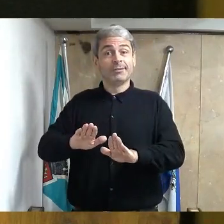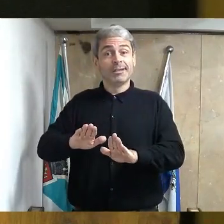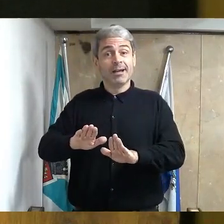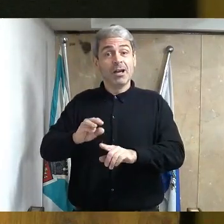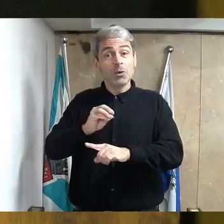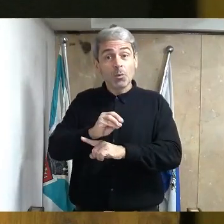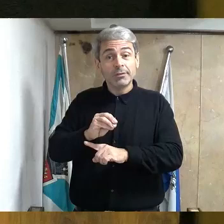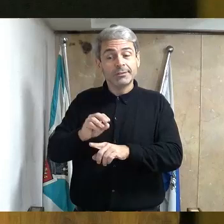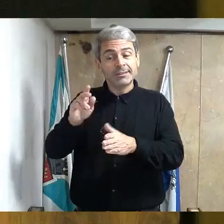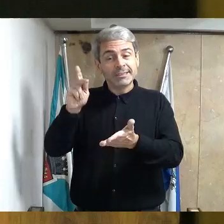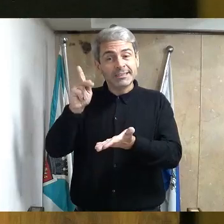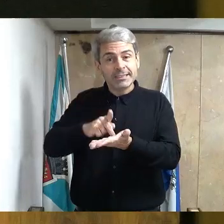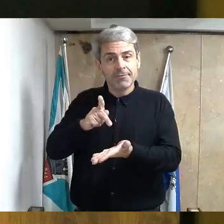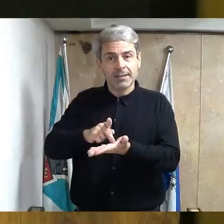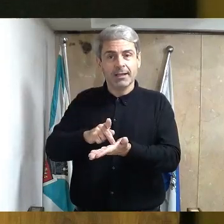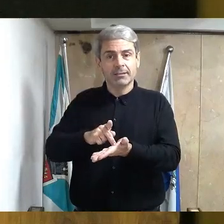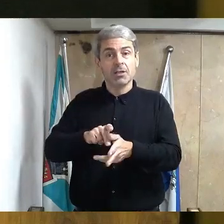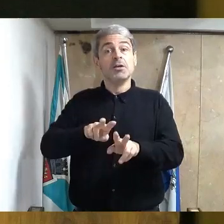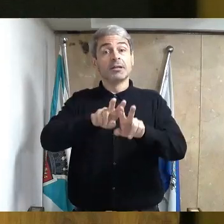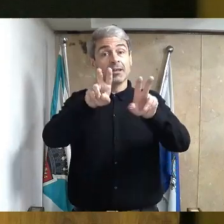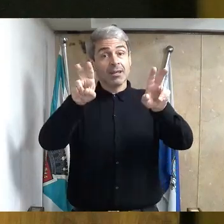desse assunto tão importante,